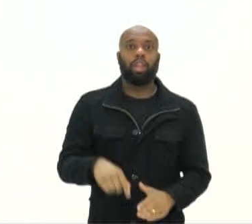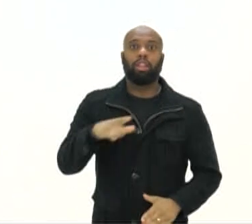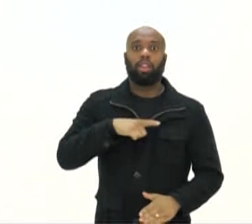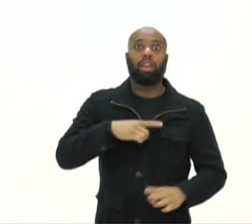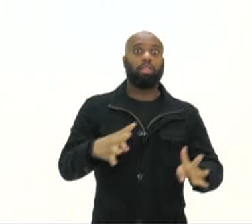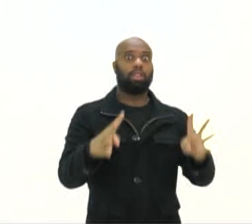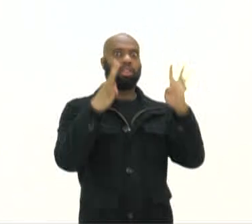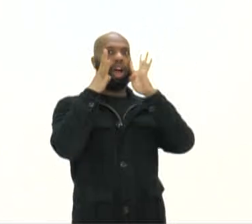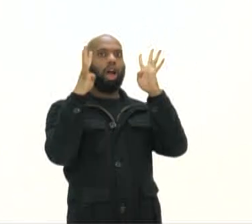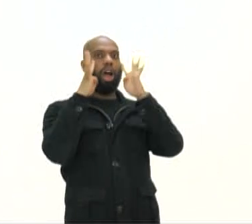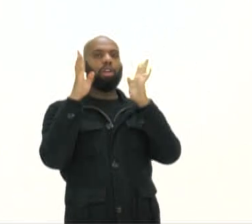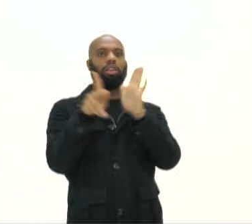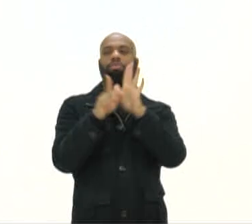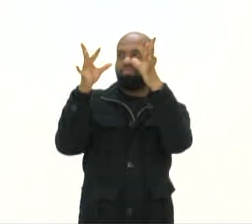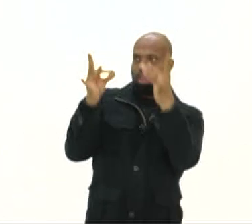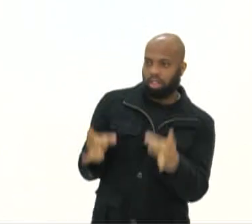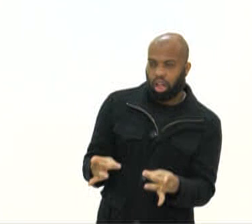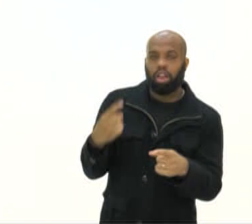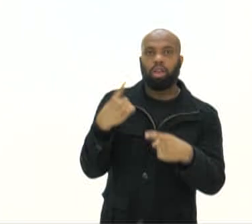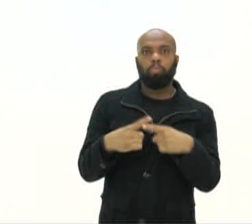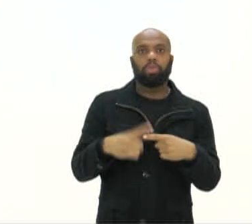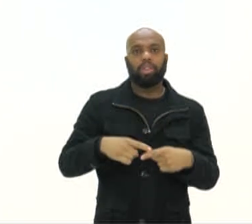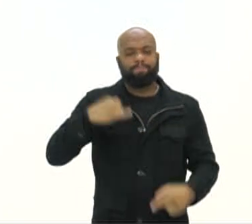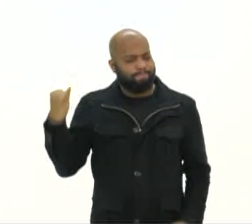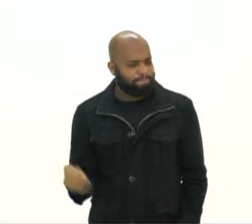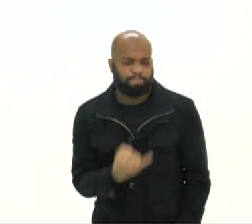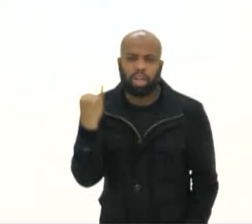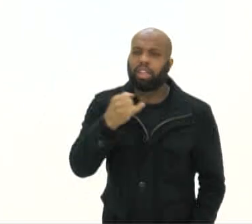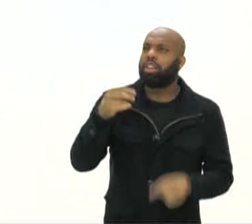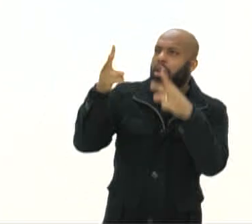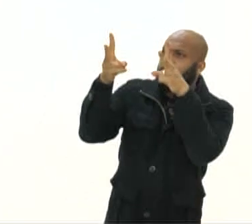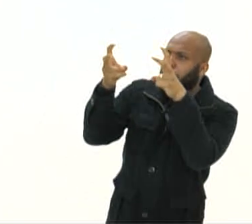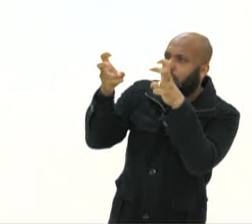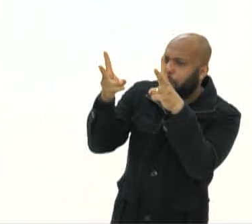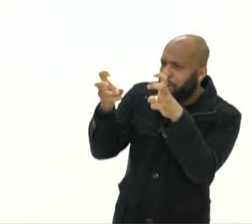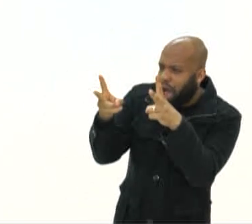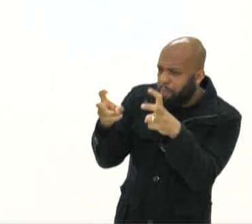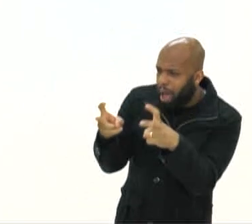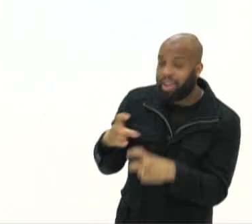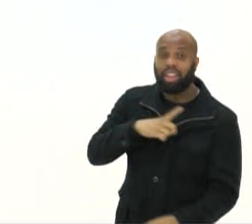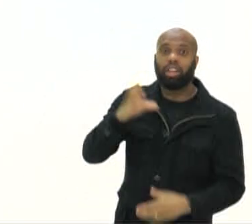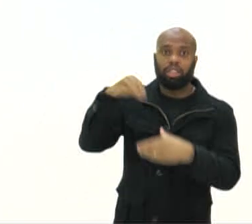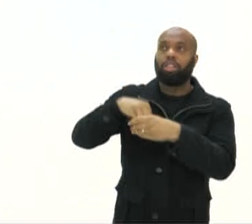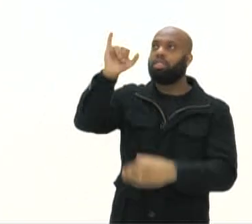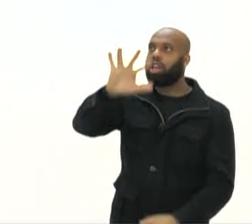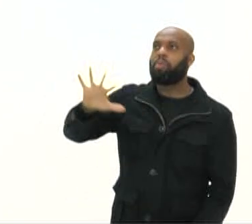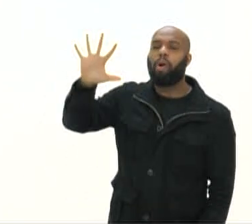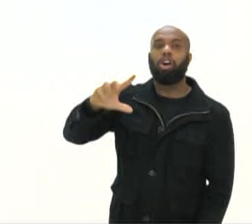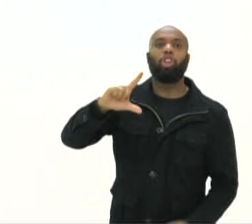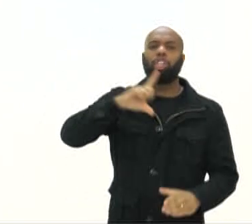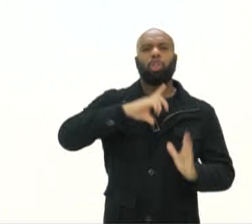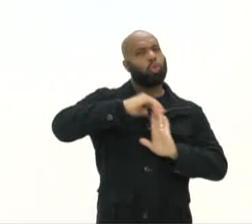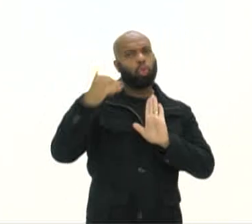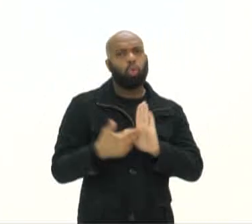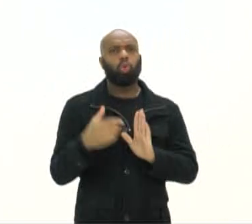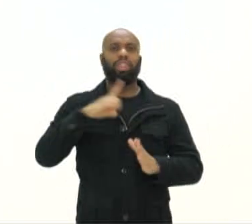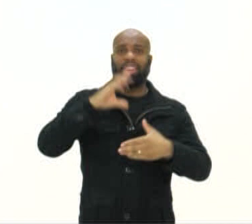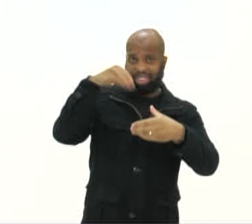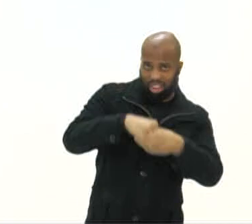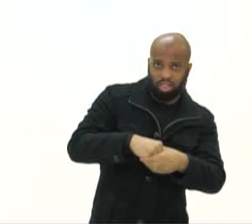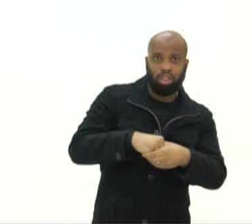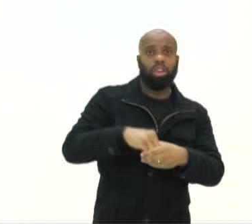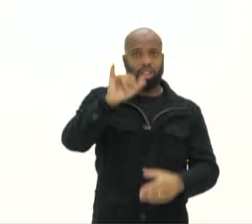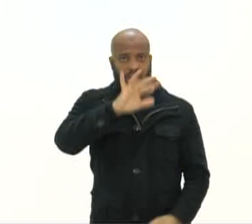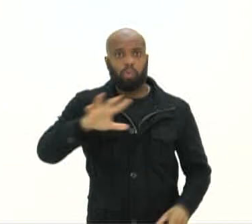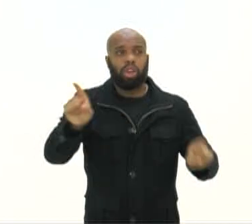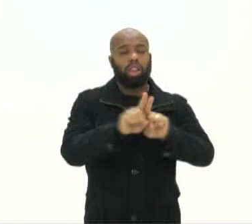aos detalhes. Fundamental observar todos os detalhes contidos na imagem, desde sua composição imagética